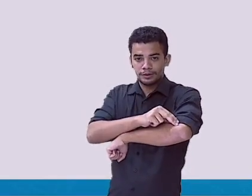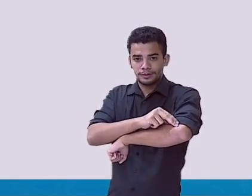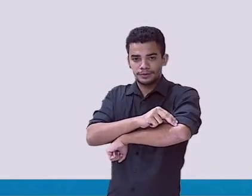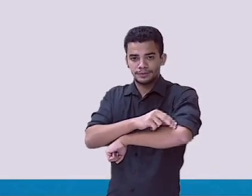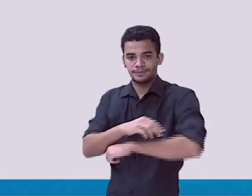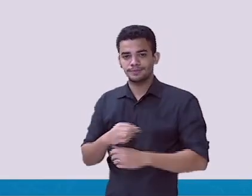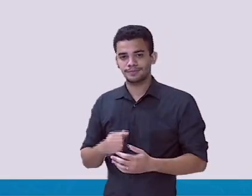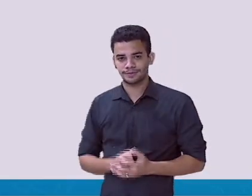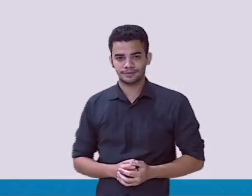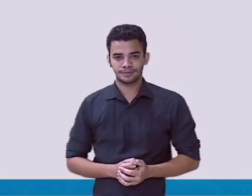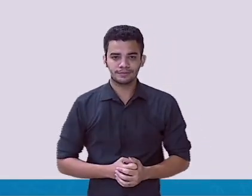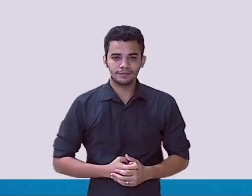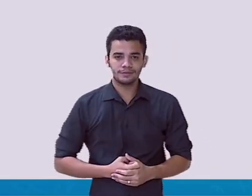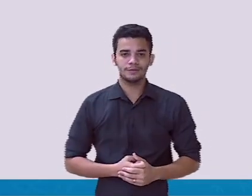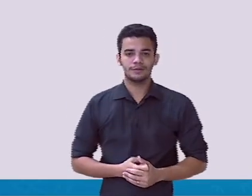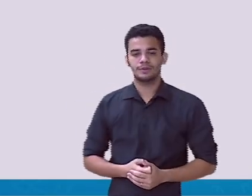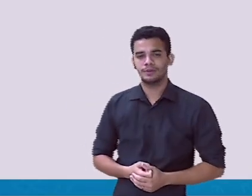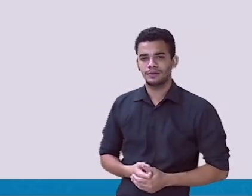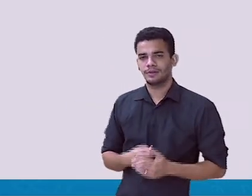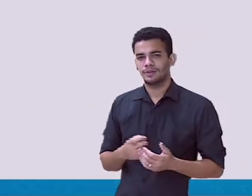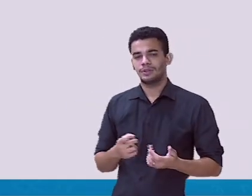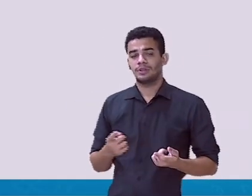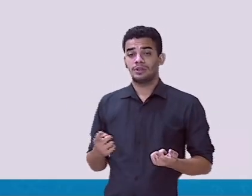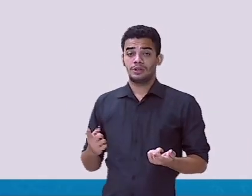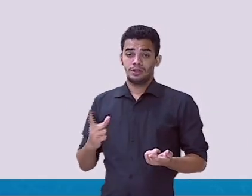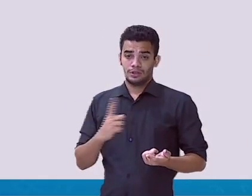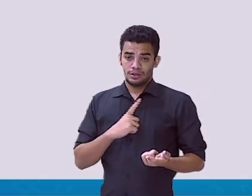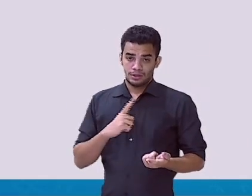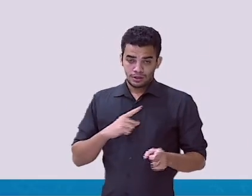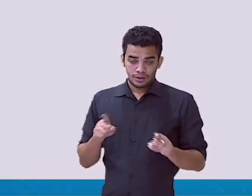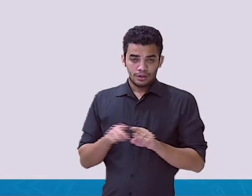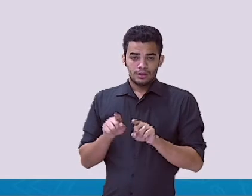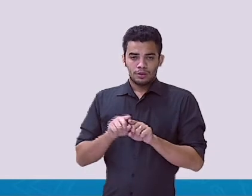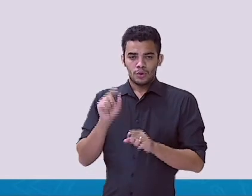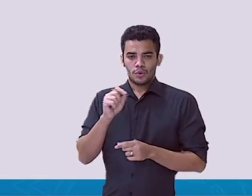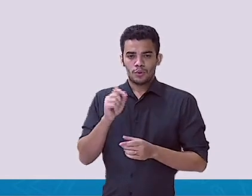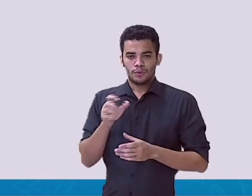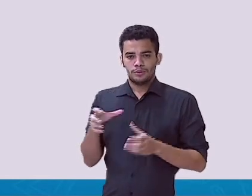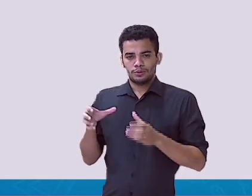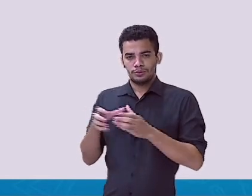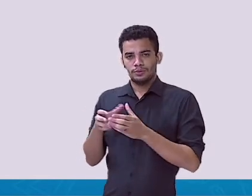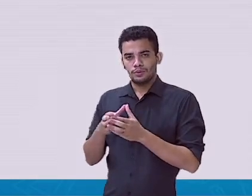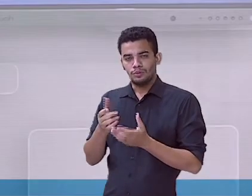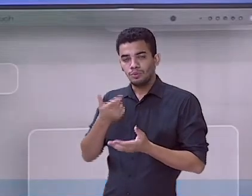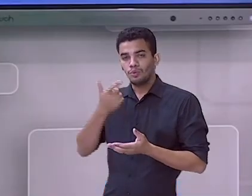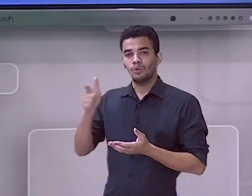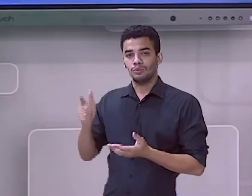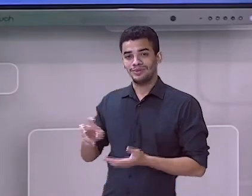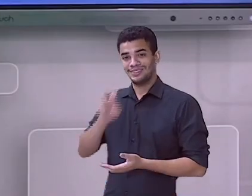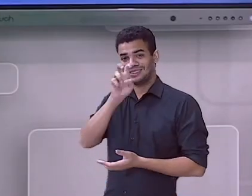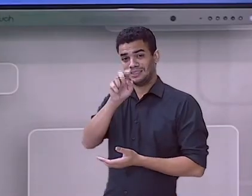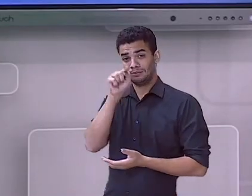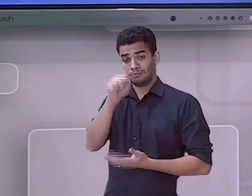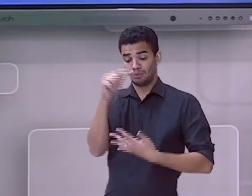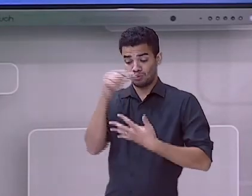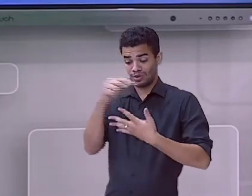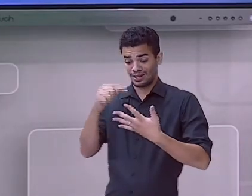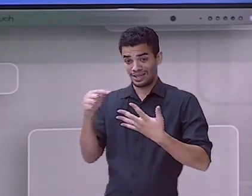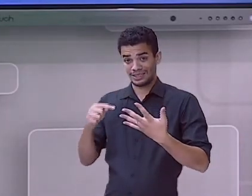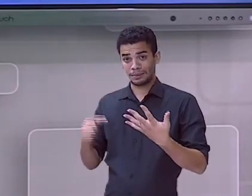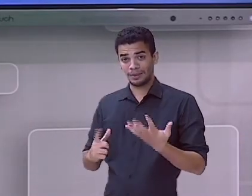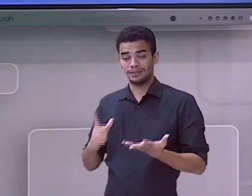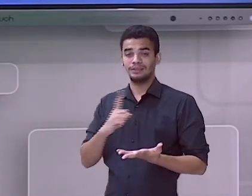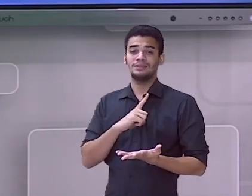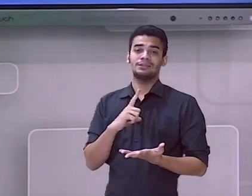Uma odonata. Como seria a ordem odonata? Hoje são mais ou menos 5 mil espécies. Tem